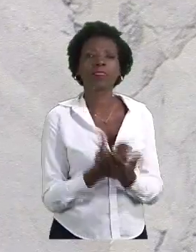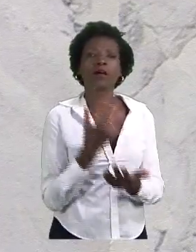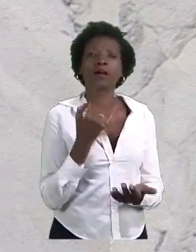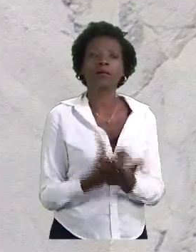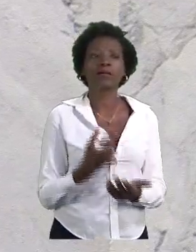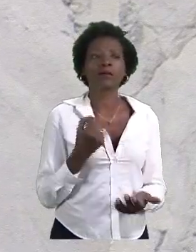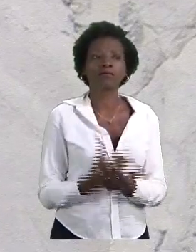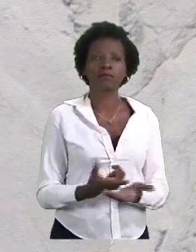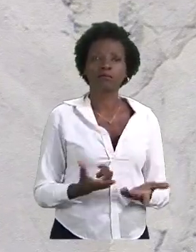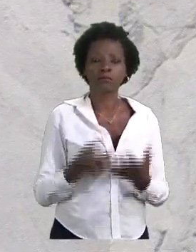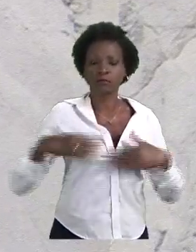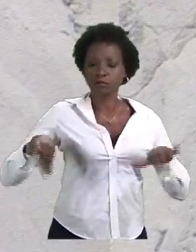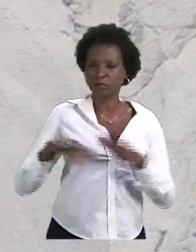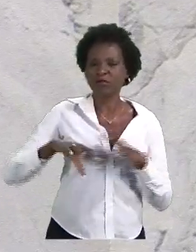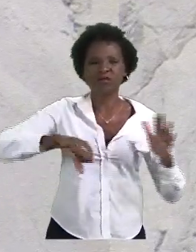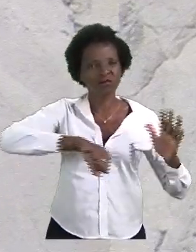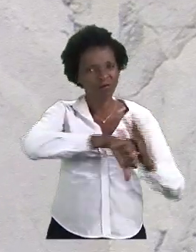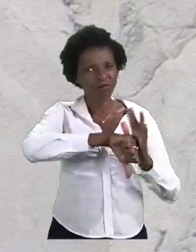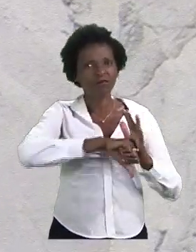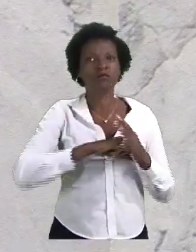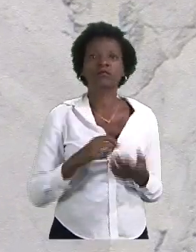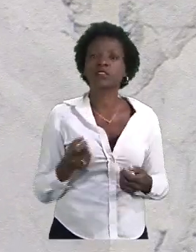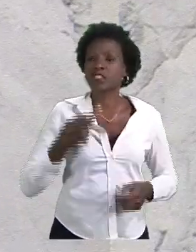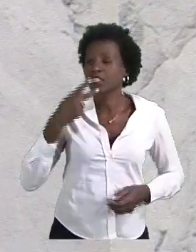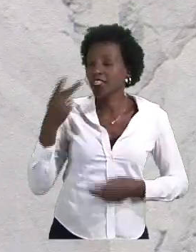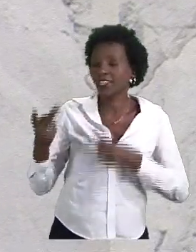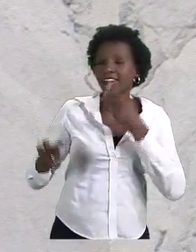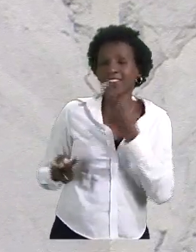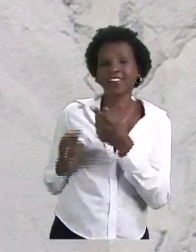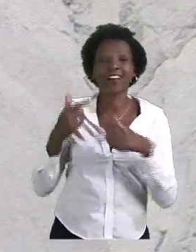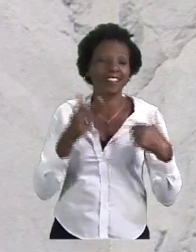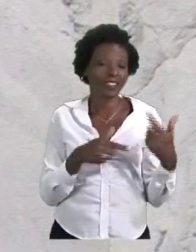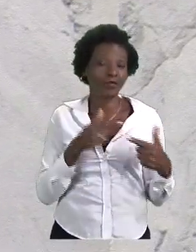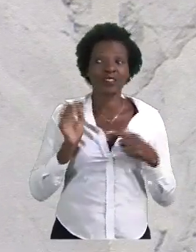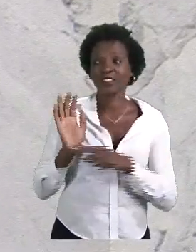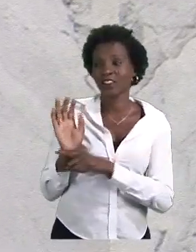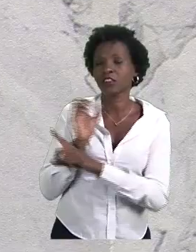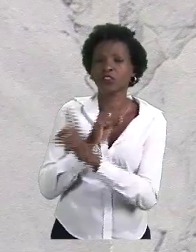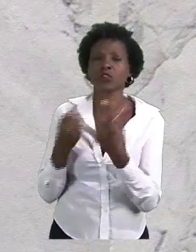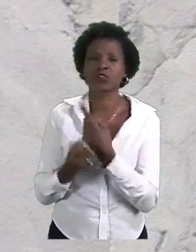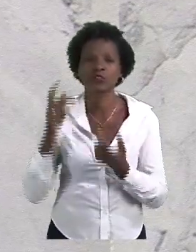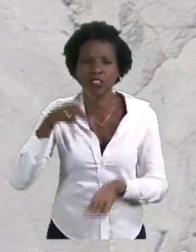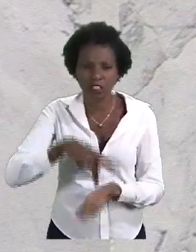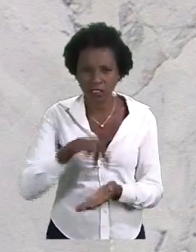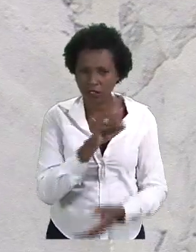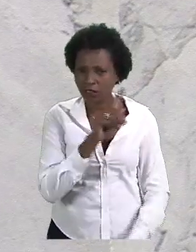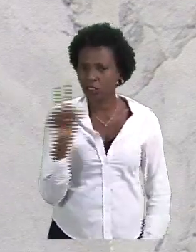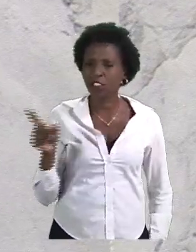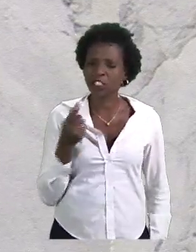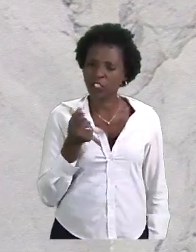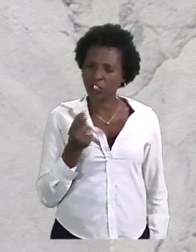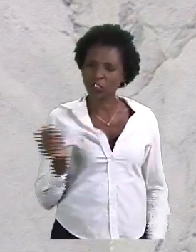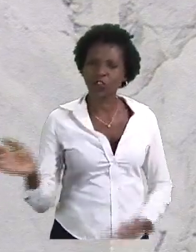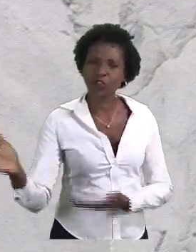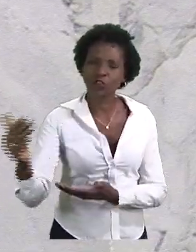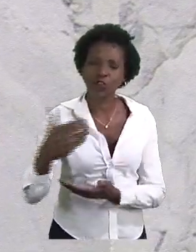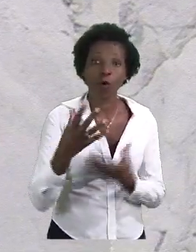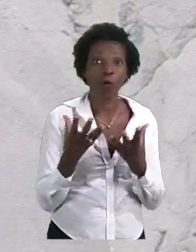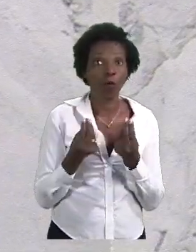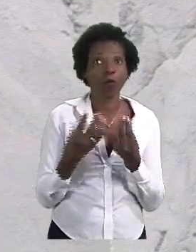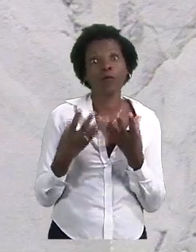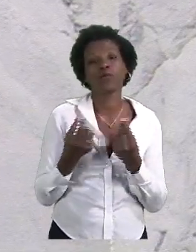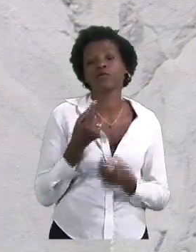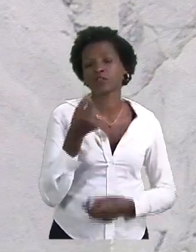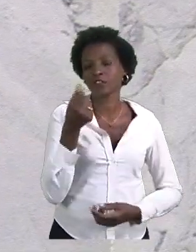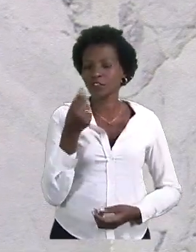de pessoas criminosas que estão falando que estão trabalhando pelo social, mas não estão. Estão ganhando dinheiro e muito